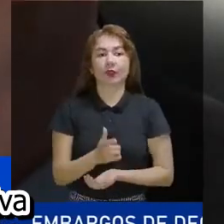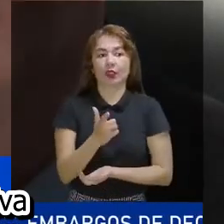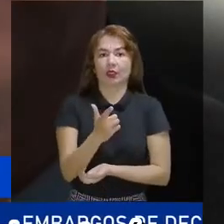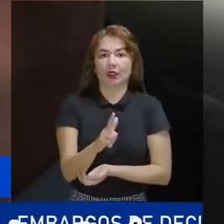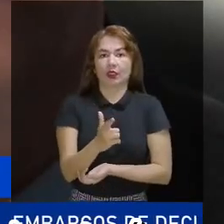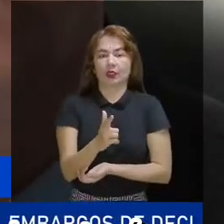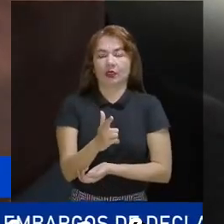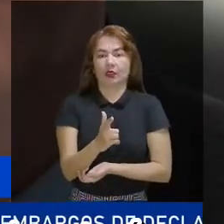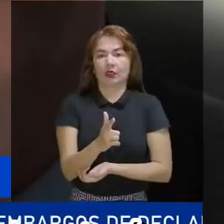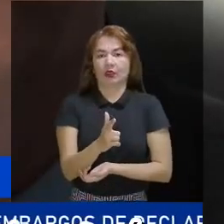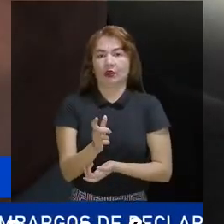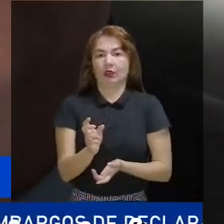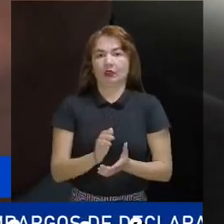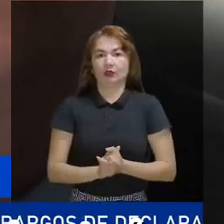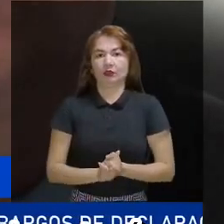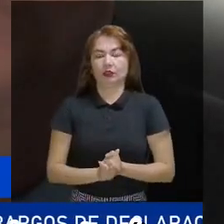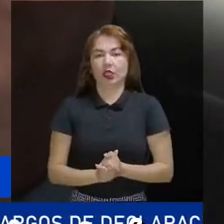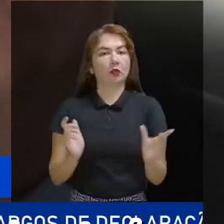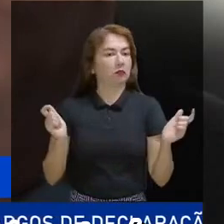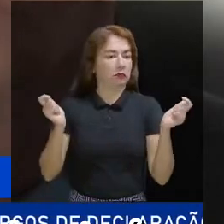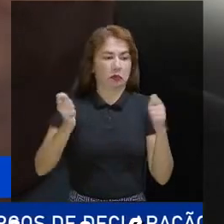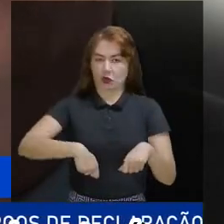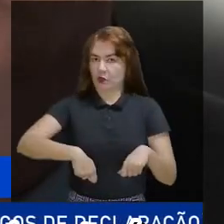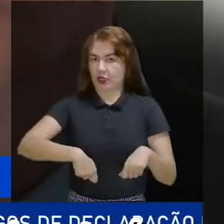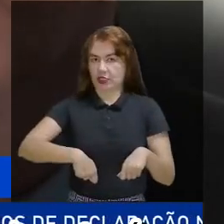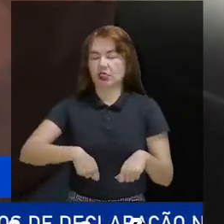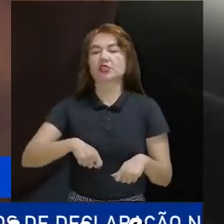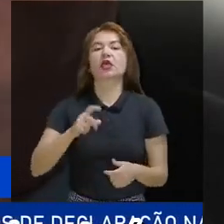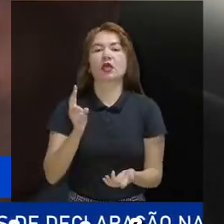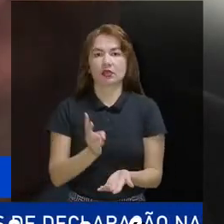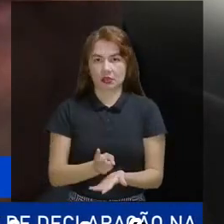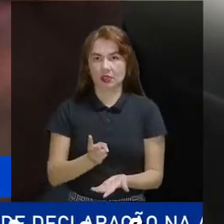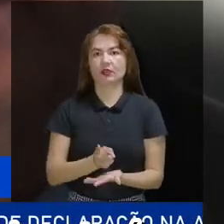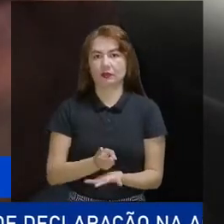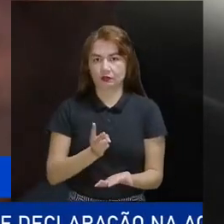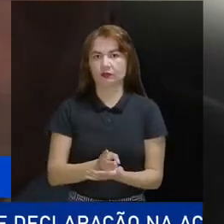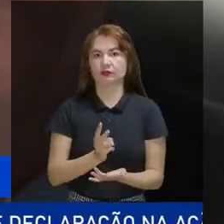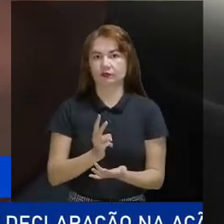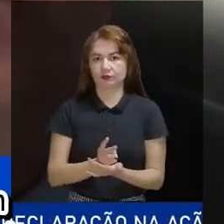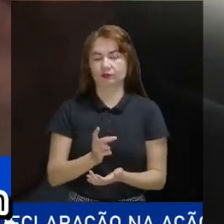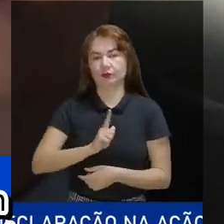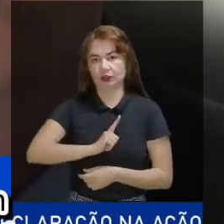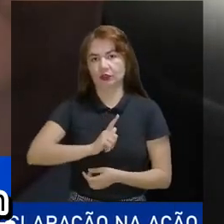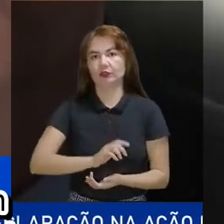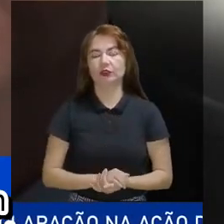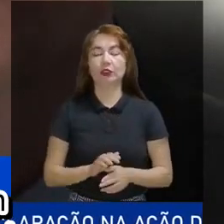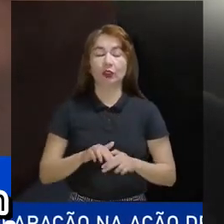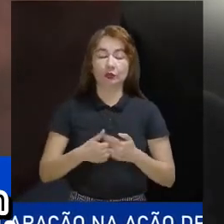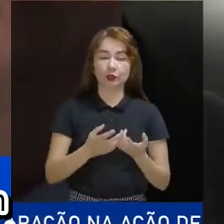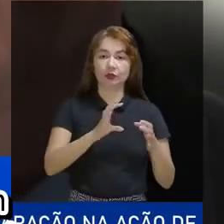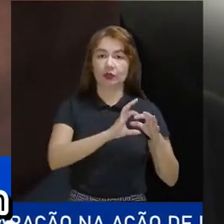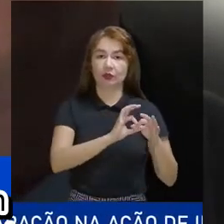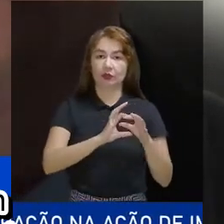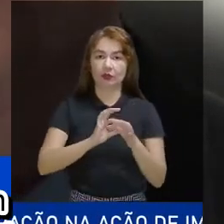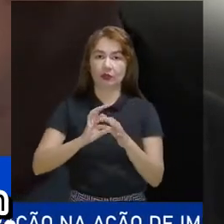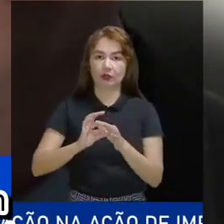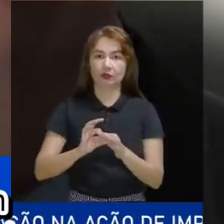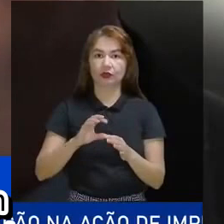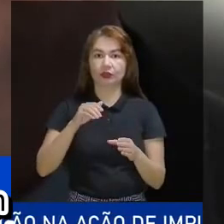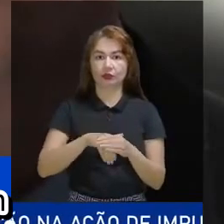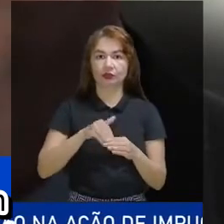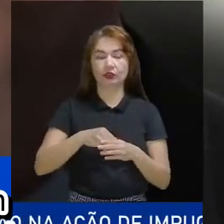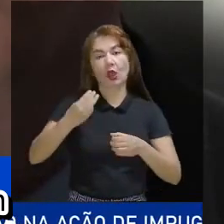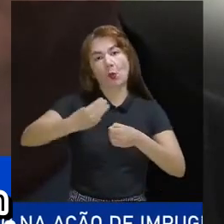há que se falar em incompetência em razão do local, como articulado pela parte ré. Nesse contexto, nas eleições municipais,